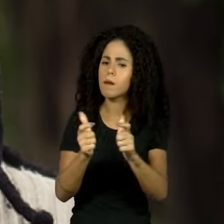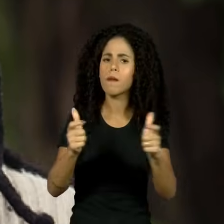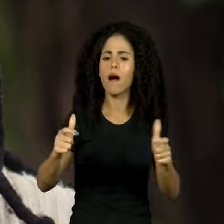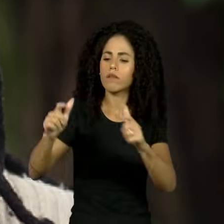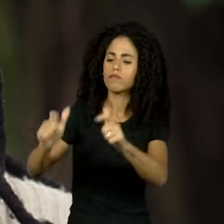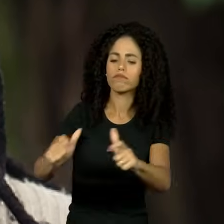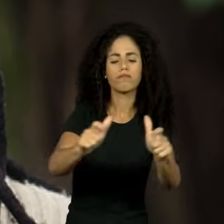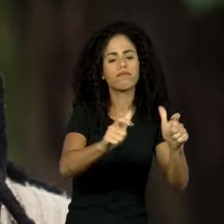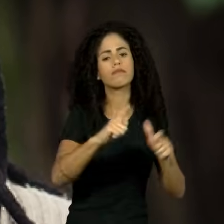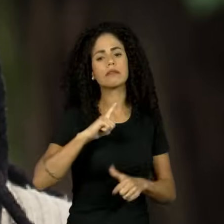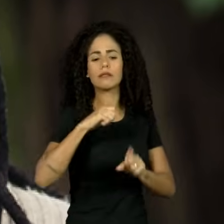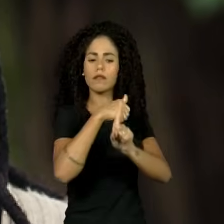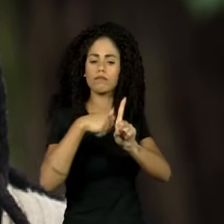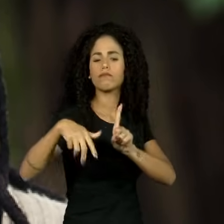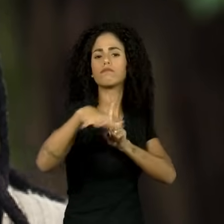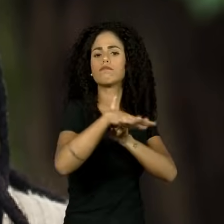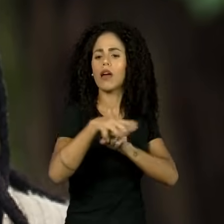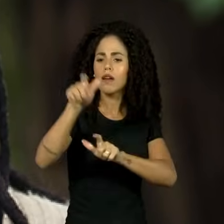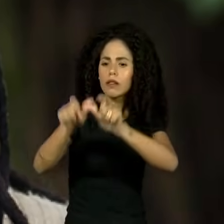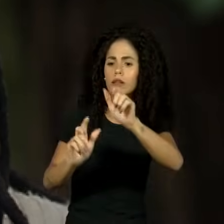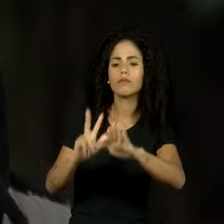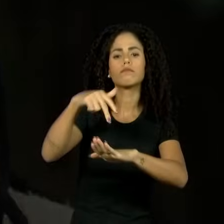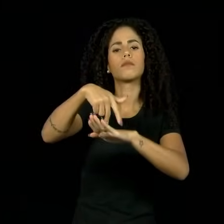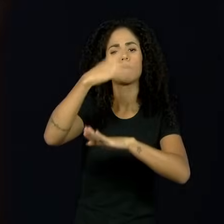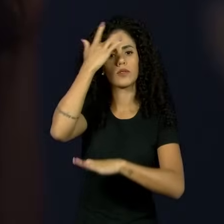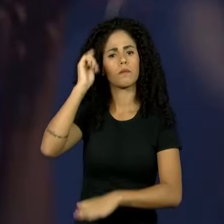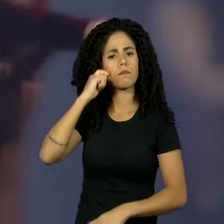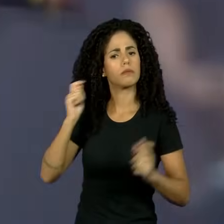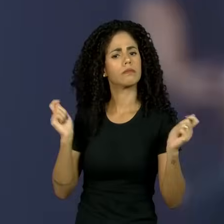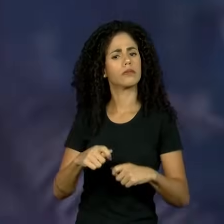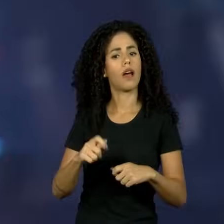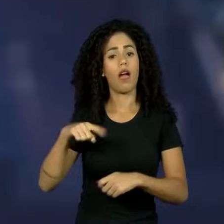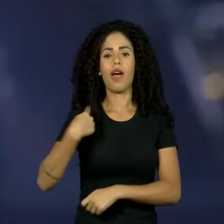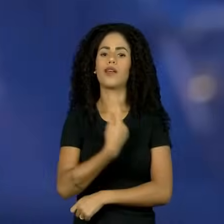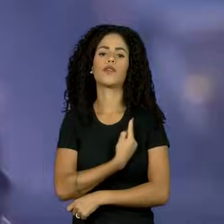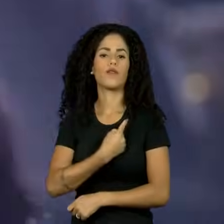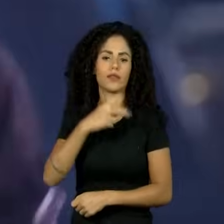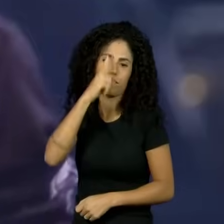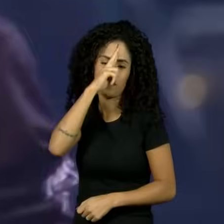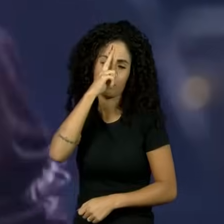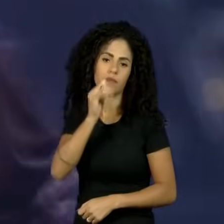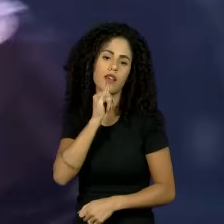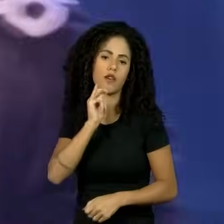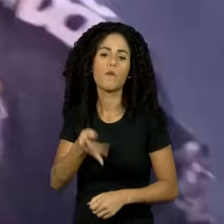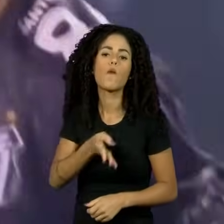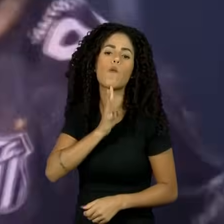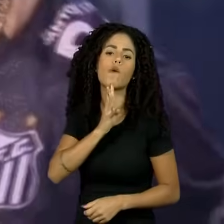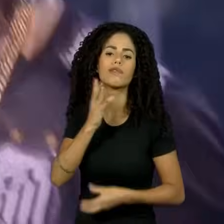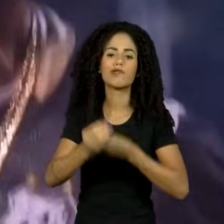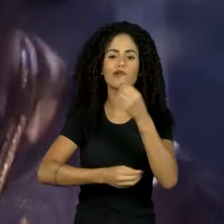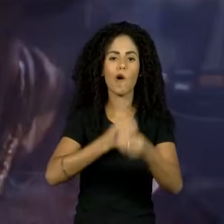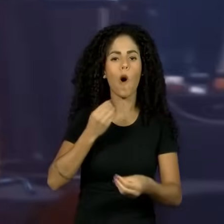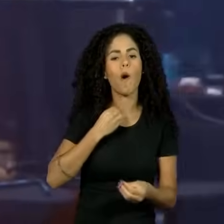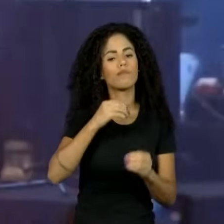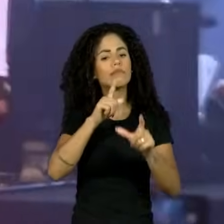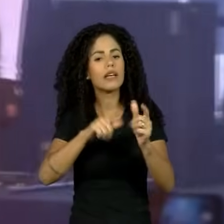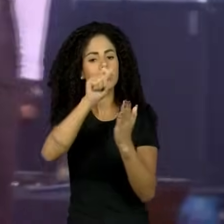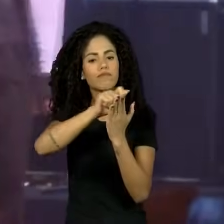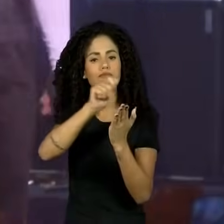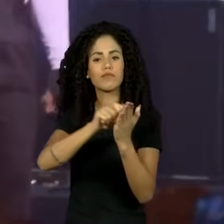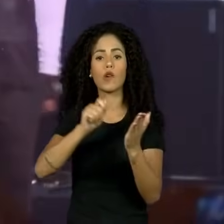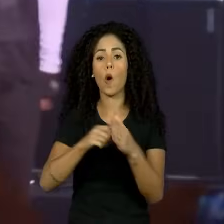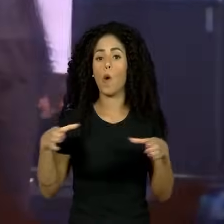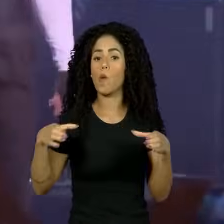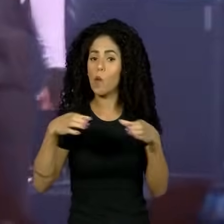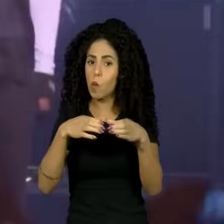lugares sociais onde a atuação das pessoas negras é legítima. Então a gente vê, por exemplo, a menção honrosa, né, que o Grupo Racionais recebeu